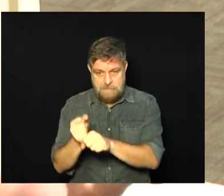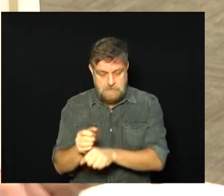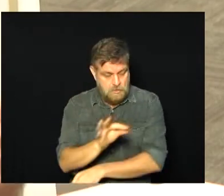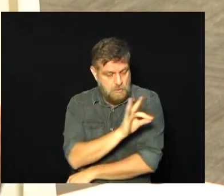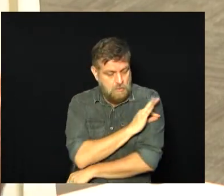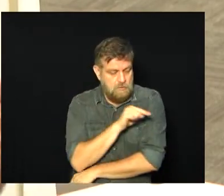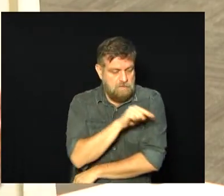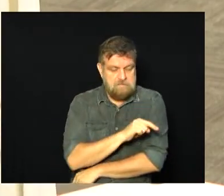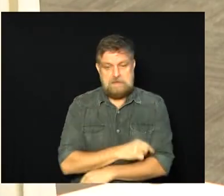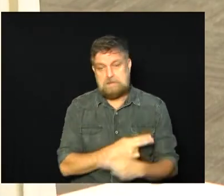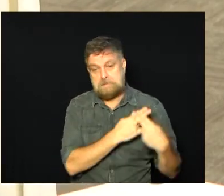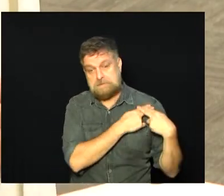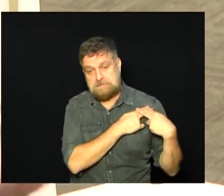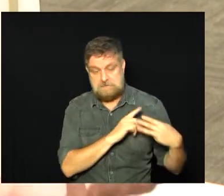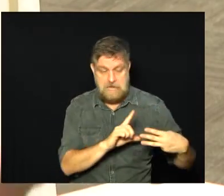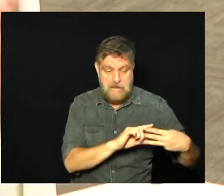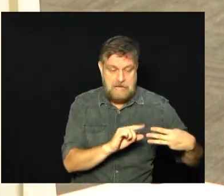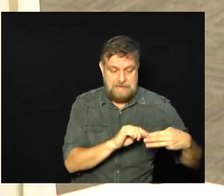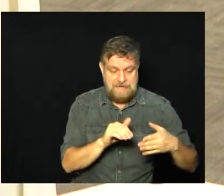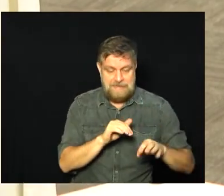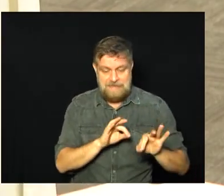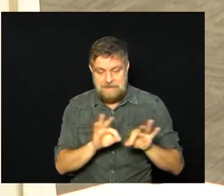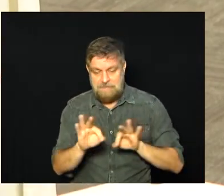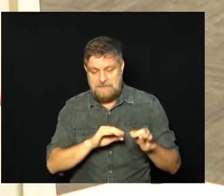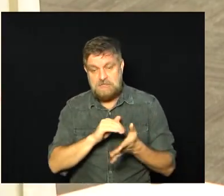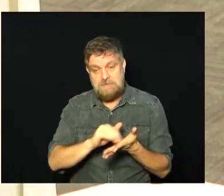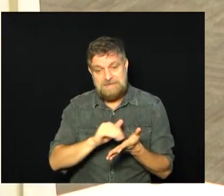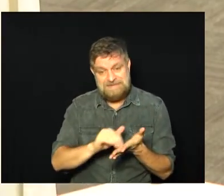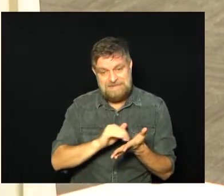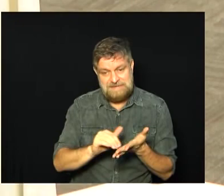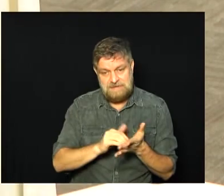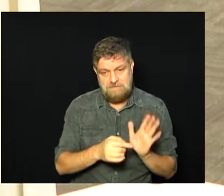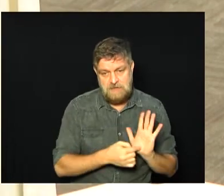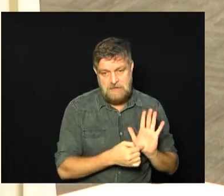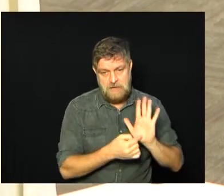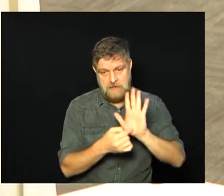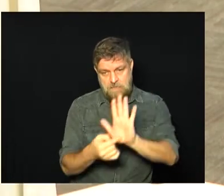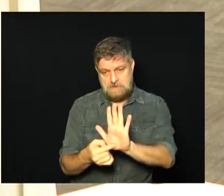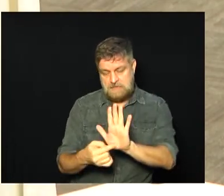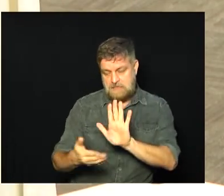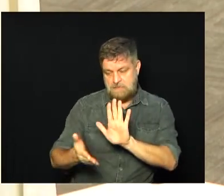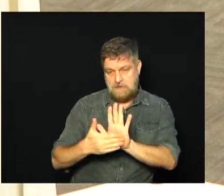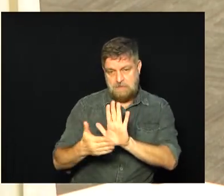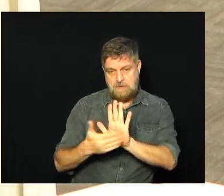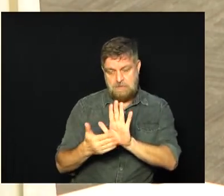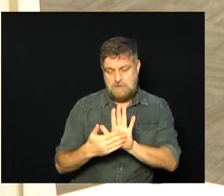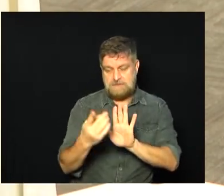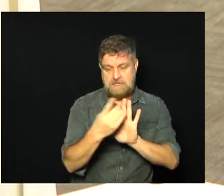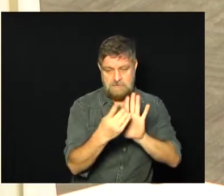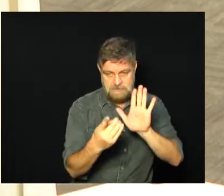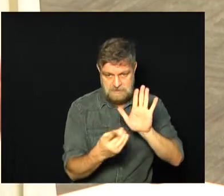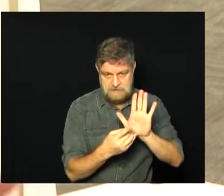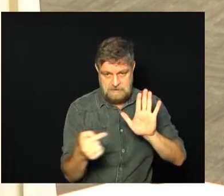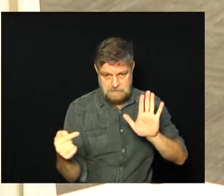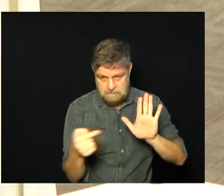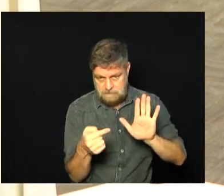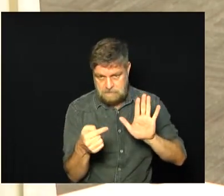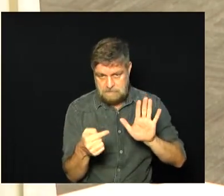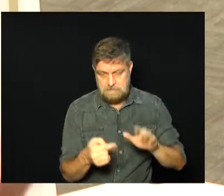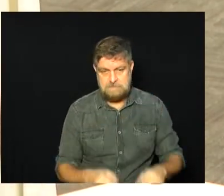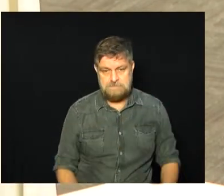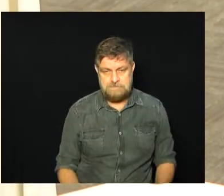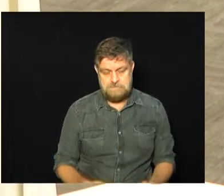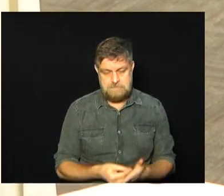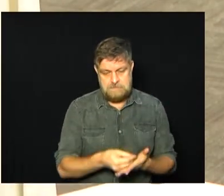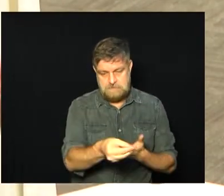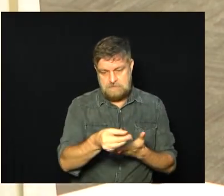da INDEC, Secretaria de Planejamento, deve apresentar uma proposta de decreto que vai ser disponibilizada